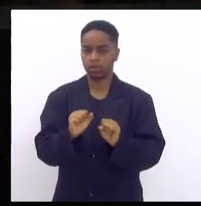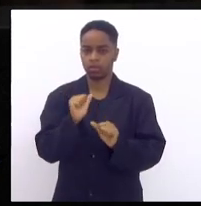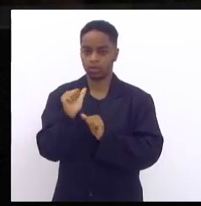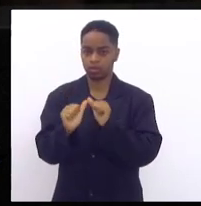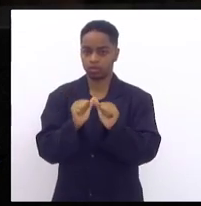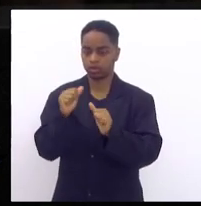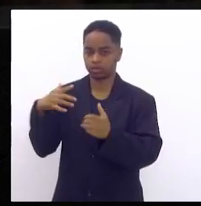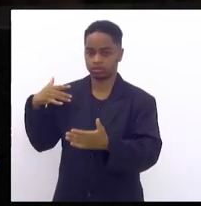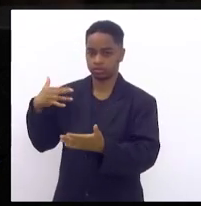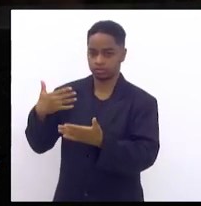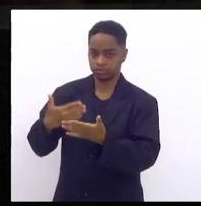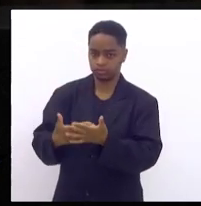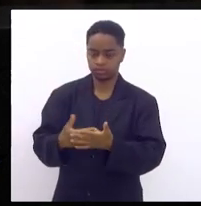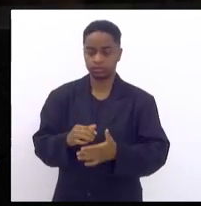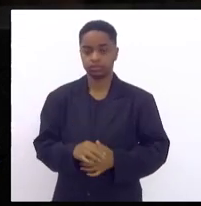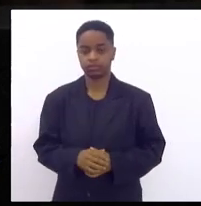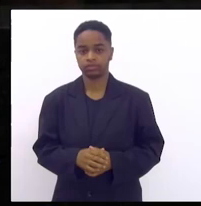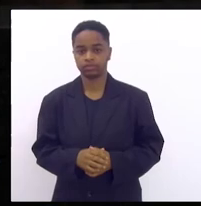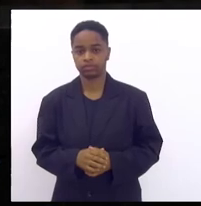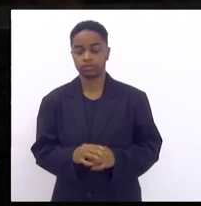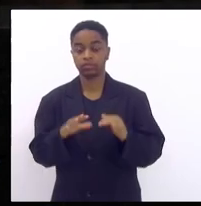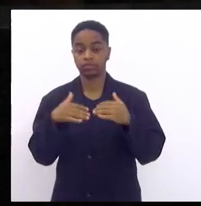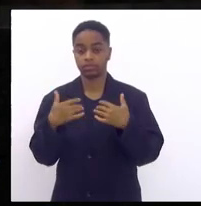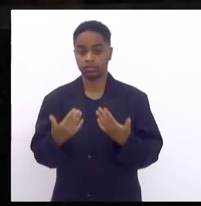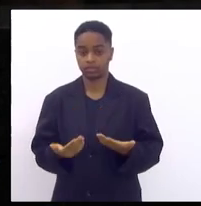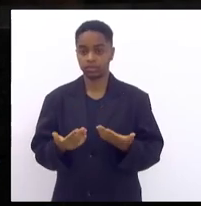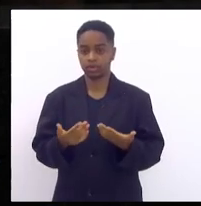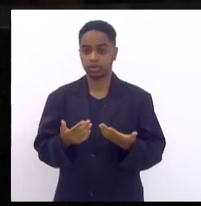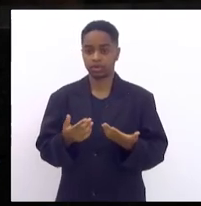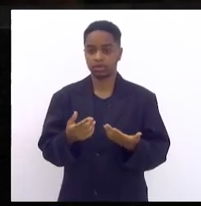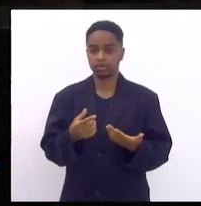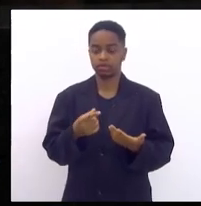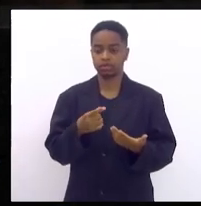do tempo. Então, você, com 27,